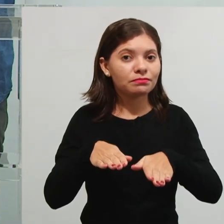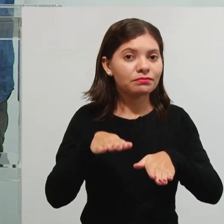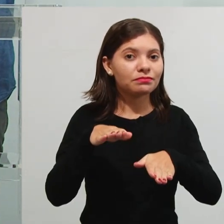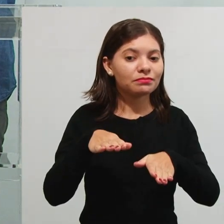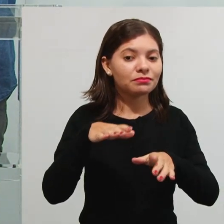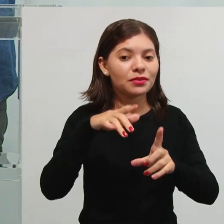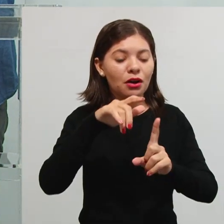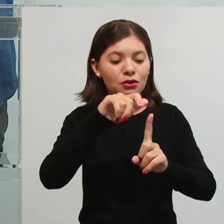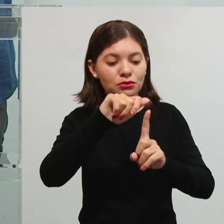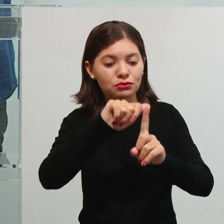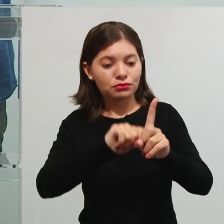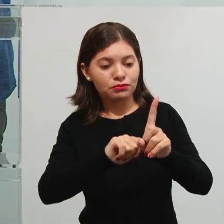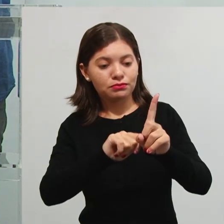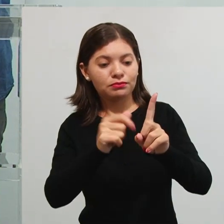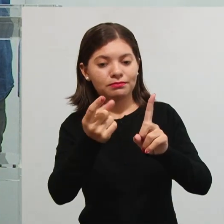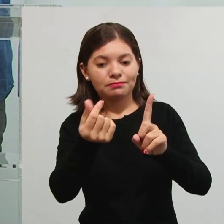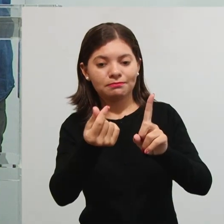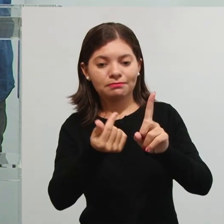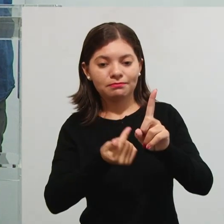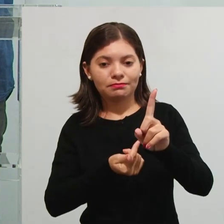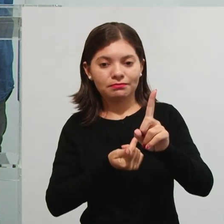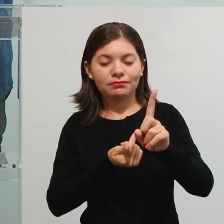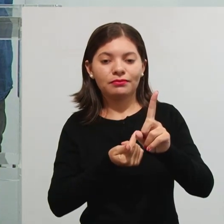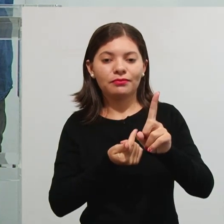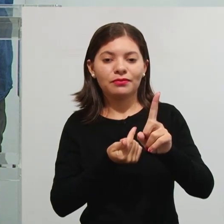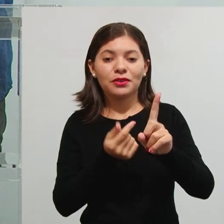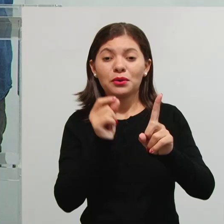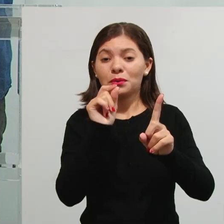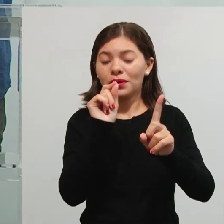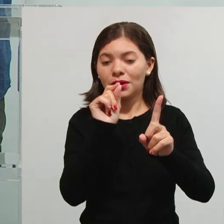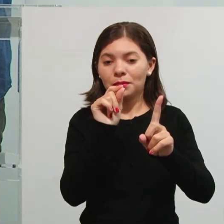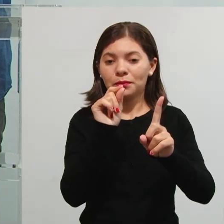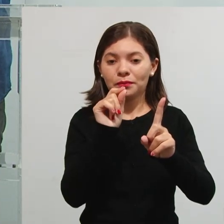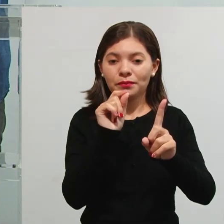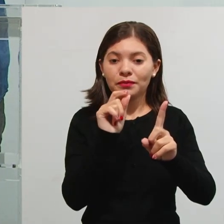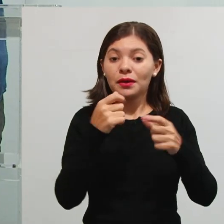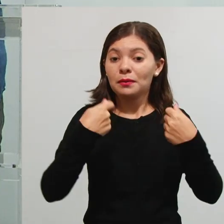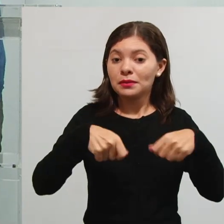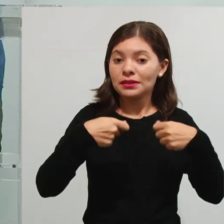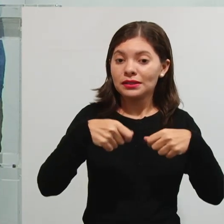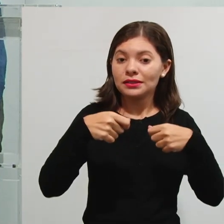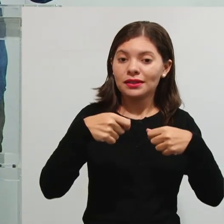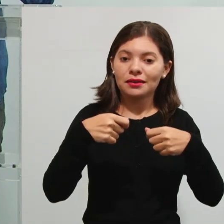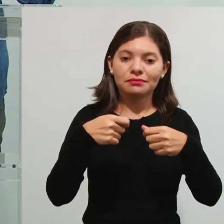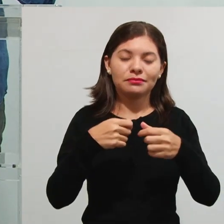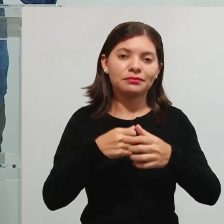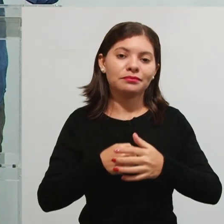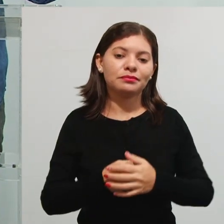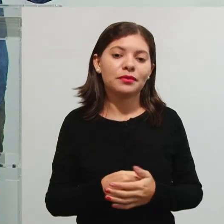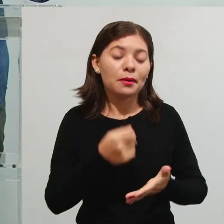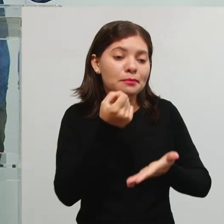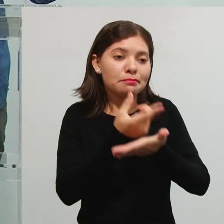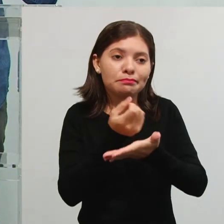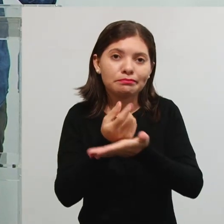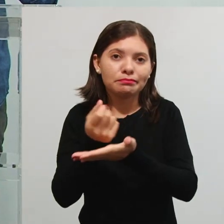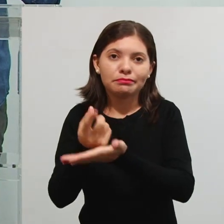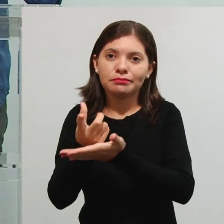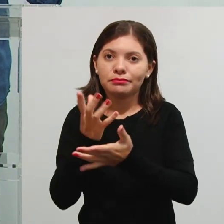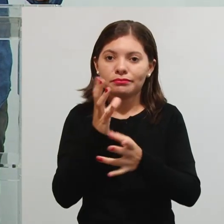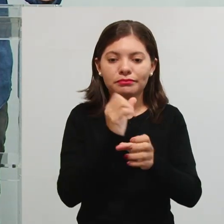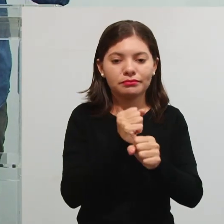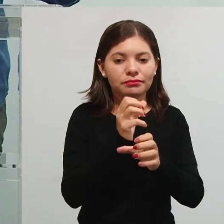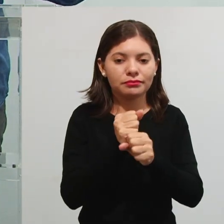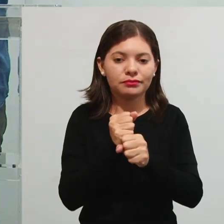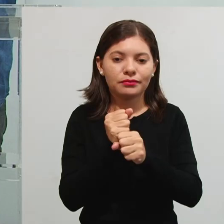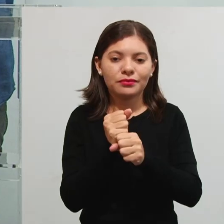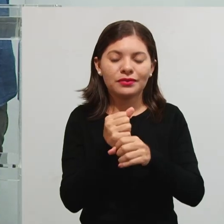meses, aquilo que entra na sua empresa vai ser aquilo que você vai precisar para cobrir os gastos, para cobrir os custos. Então você